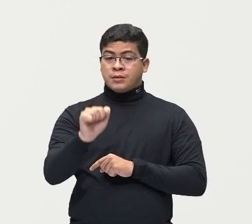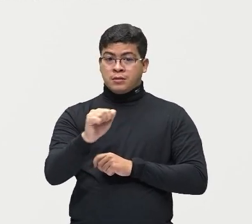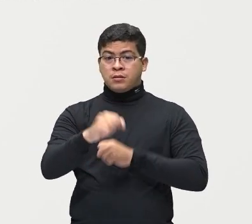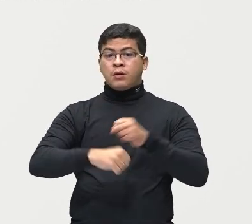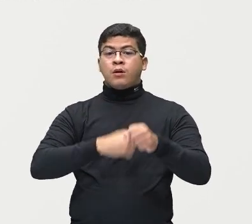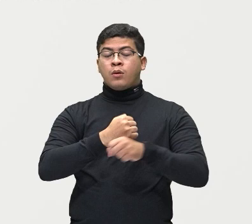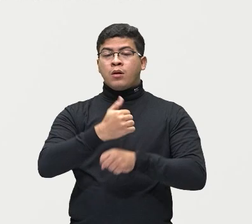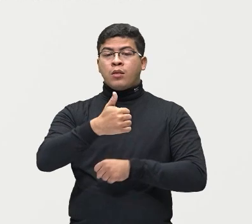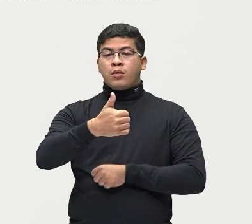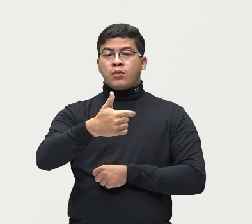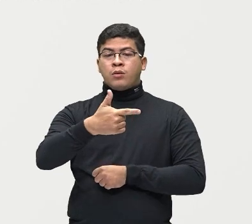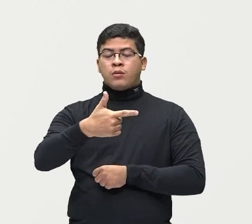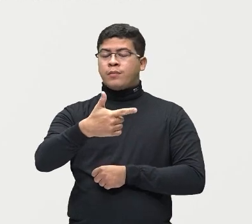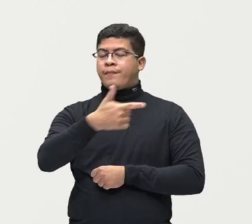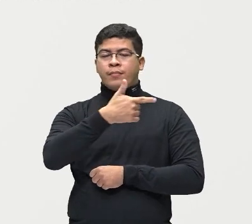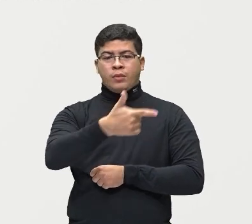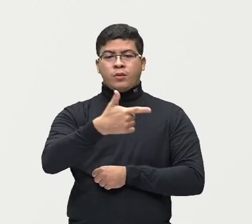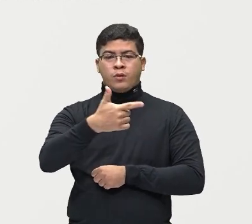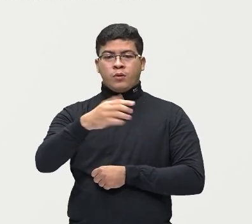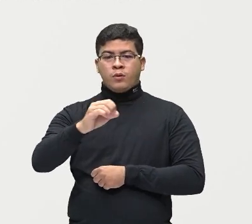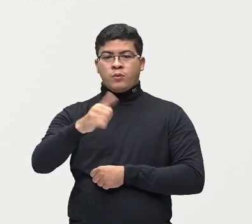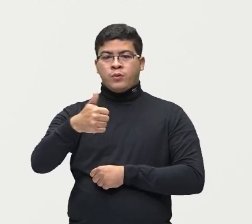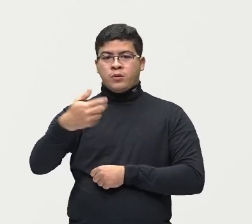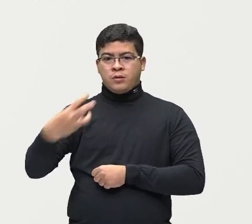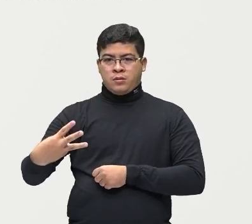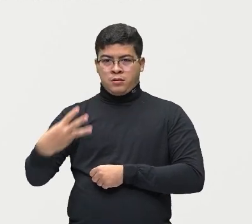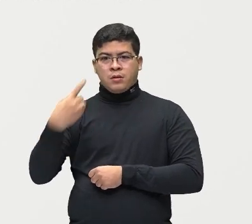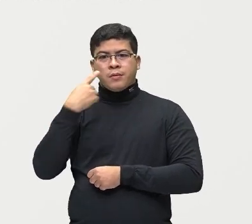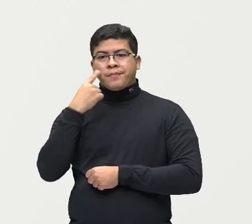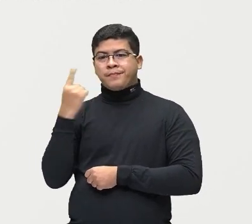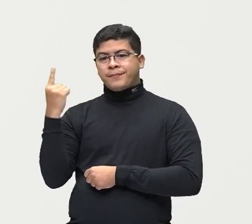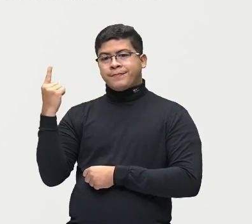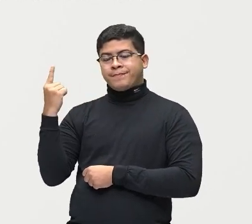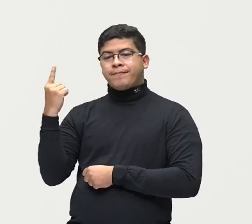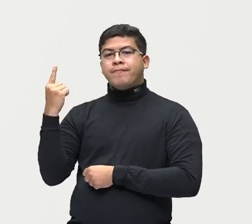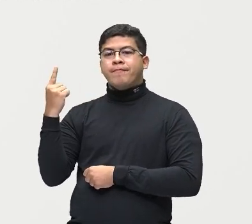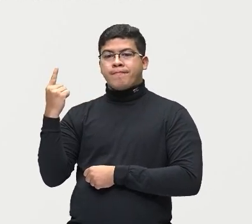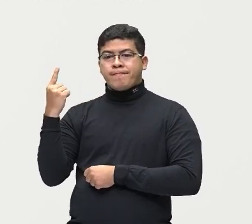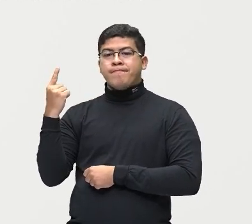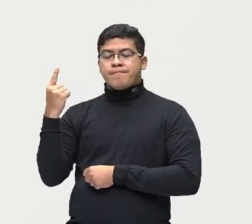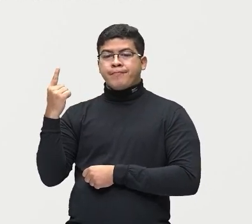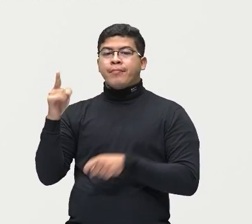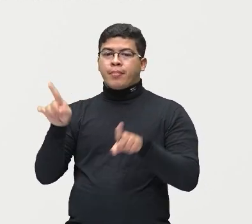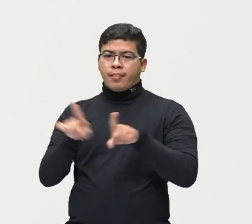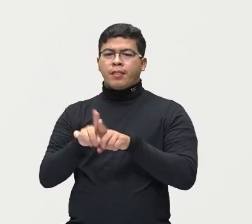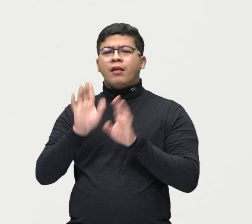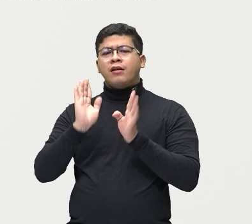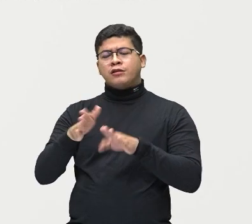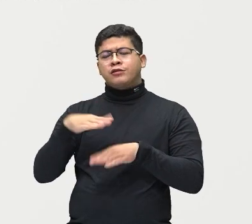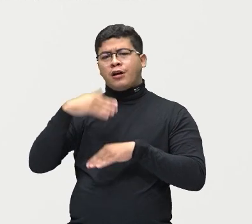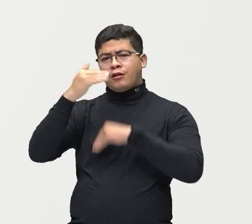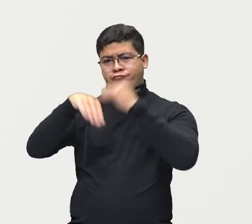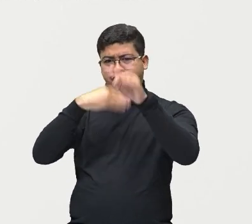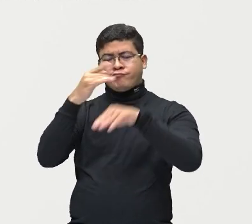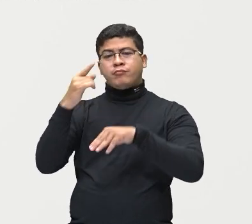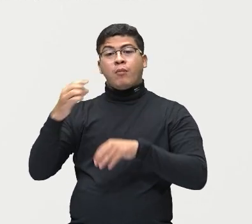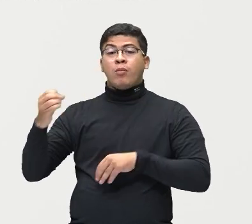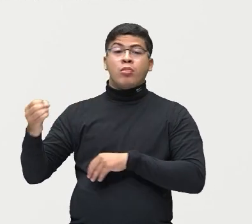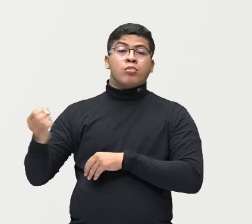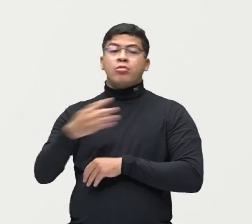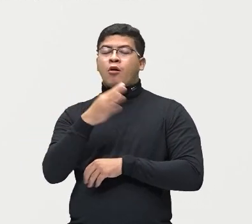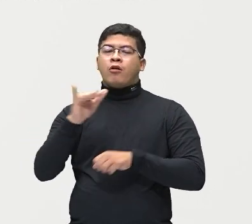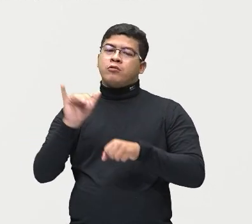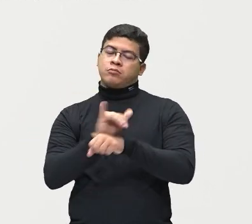imagem, né, que representa aqui esse bioquímico que já desenvolveu uma nova técnica